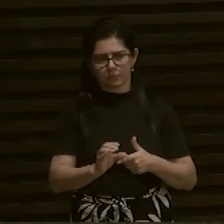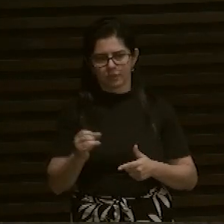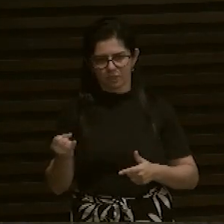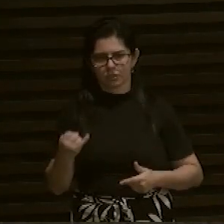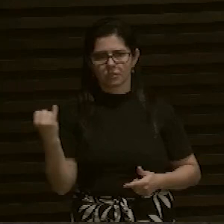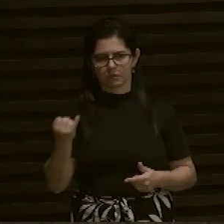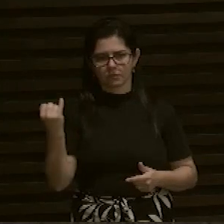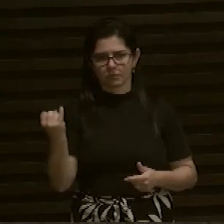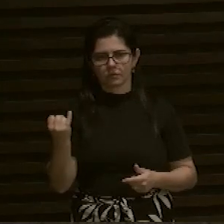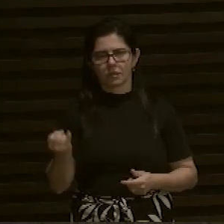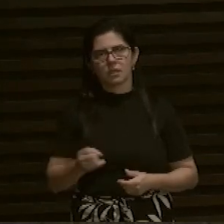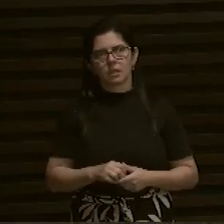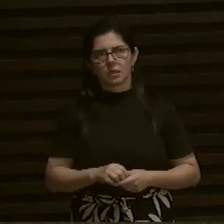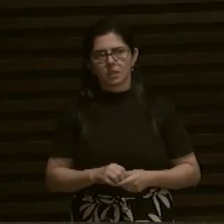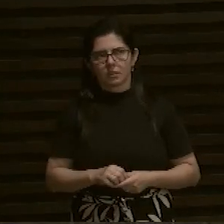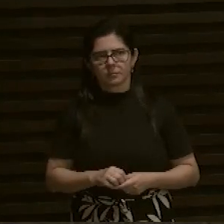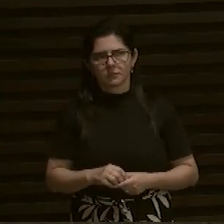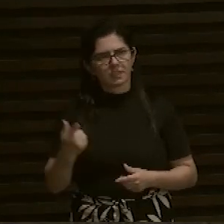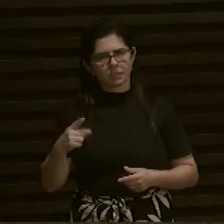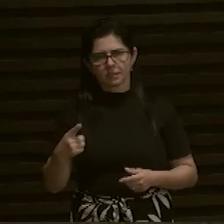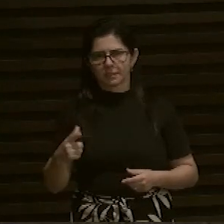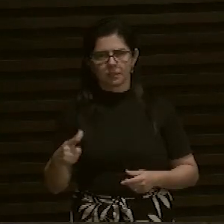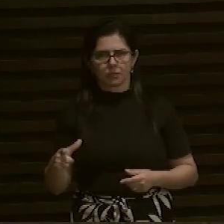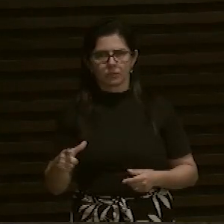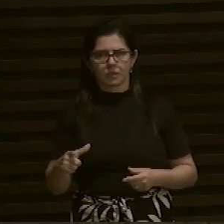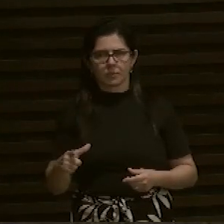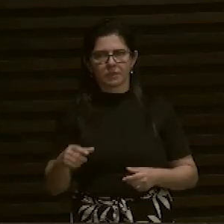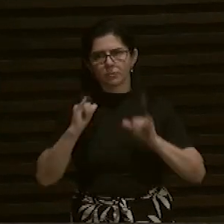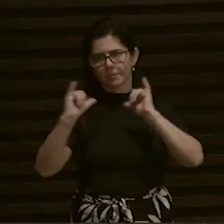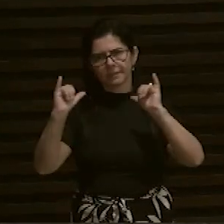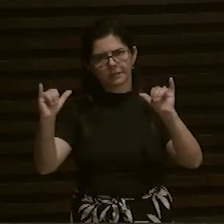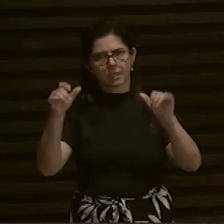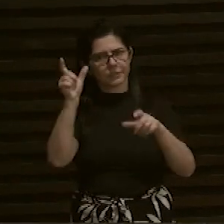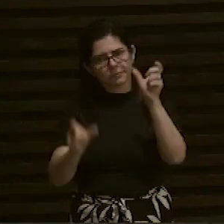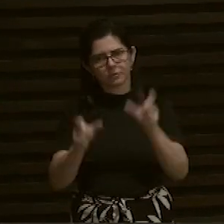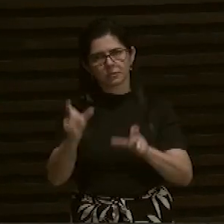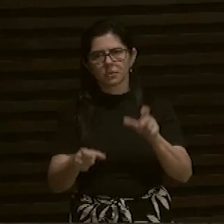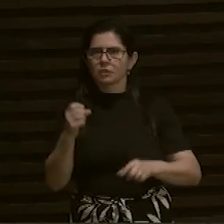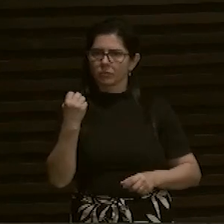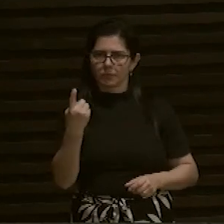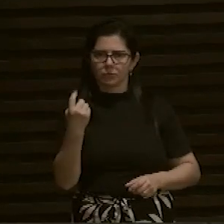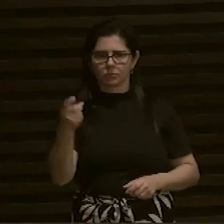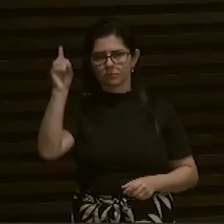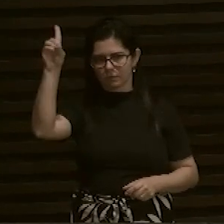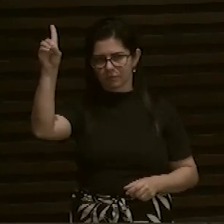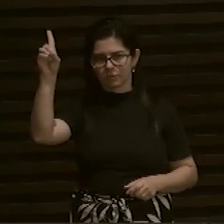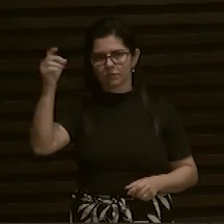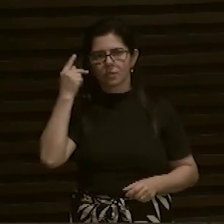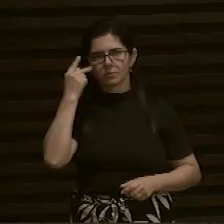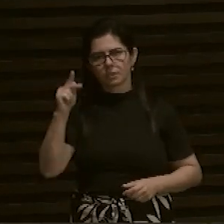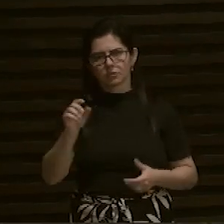de uma mensagem, mais uma mensagem humana. Né? E Deus, nesse caso, não seria um Deus único, seria só mais um Deus para os coríntios, que já existiam